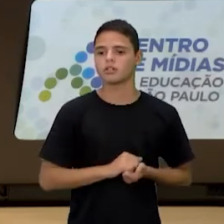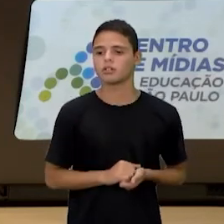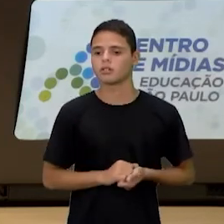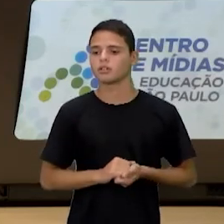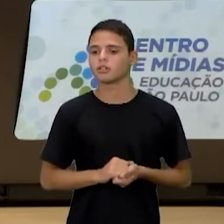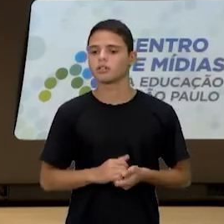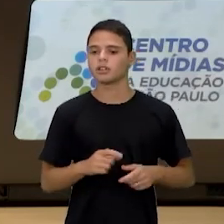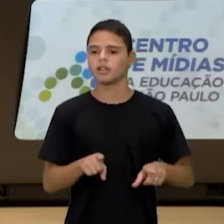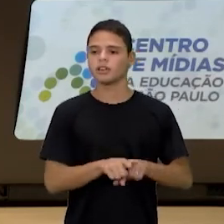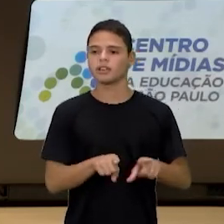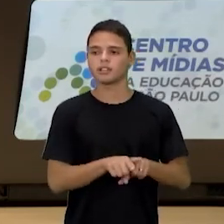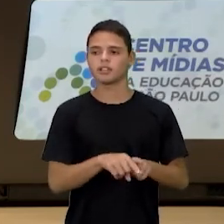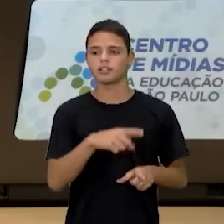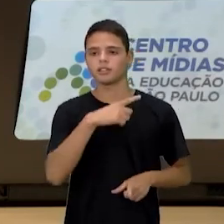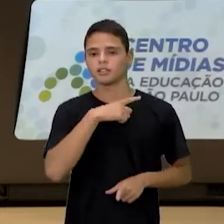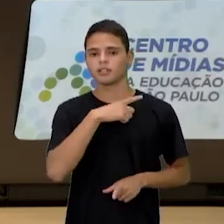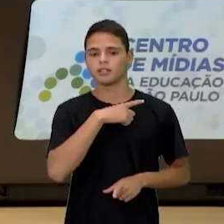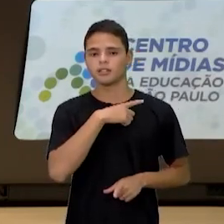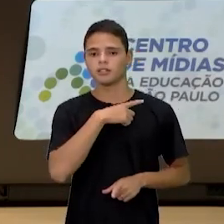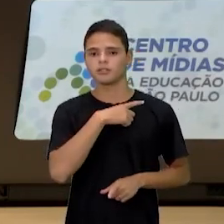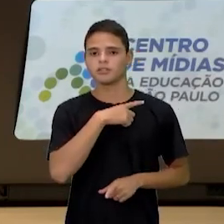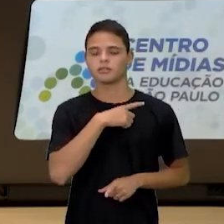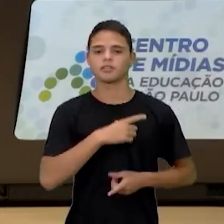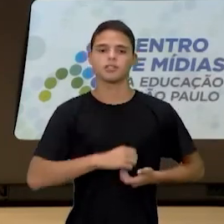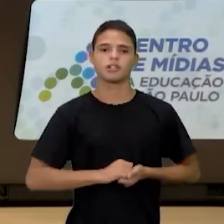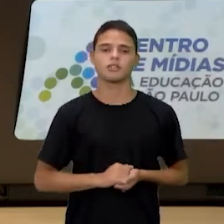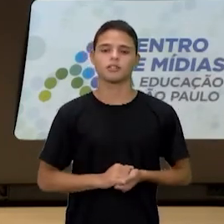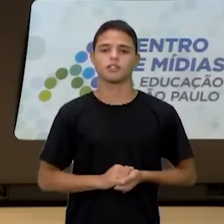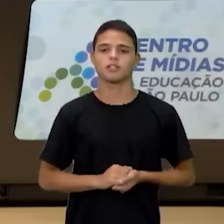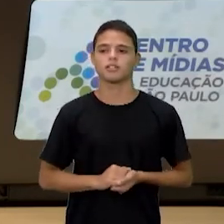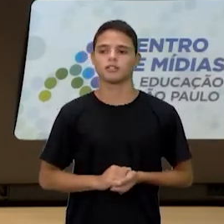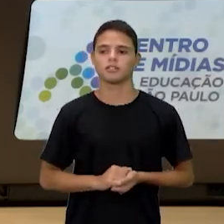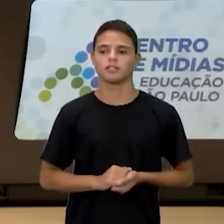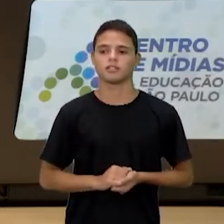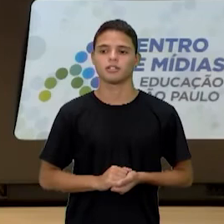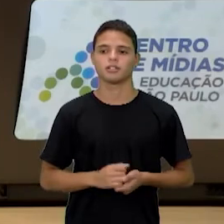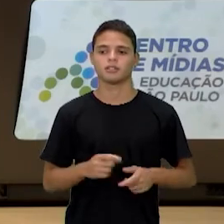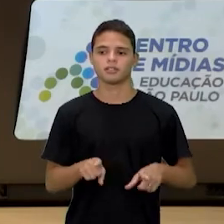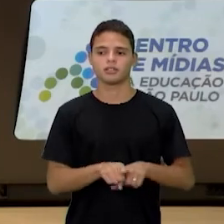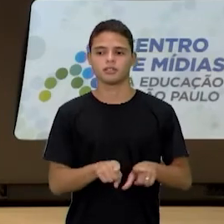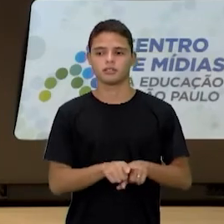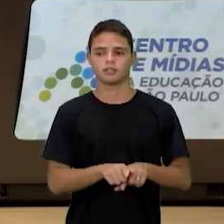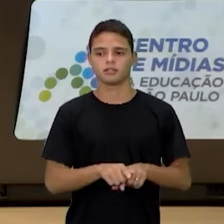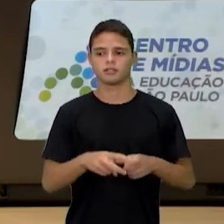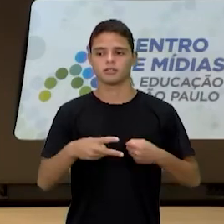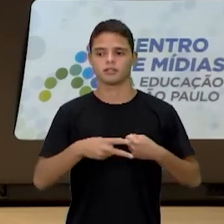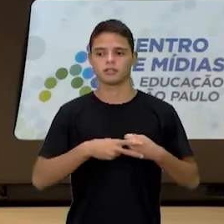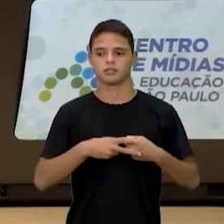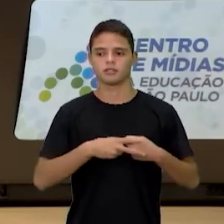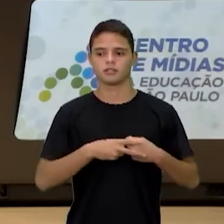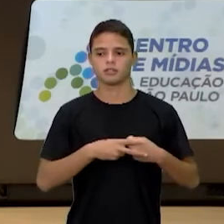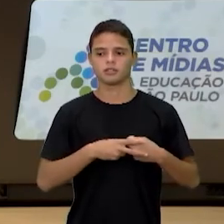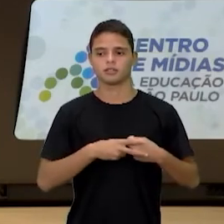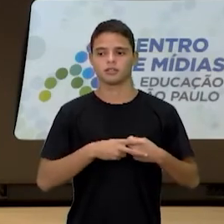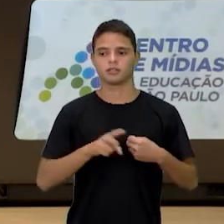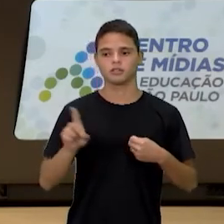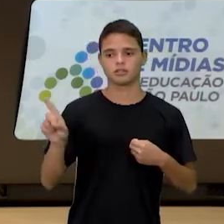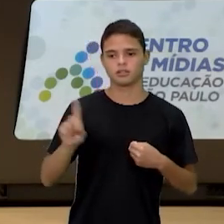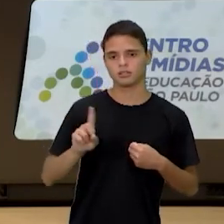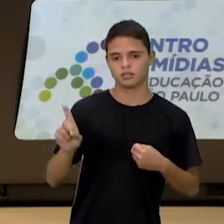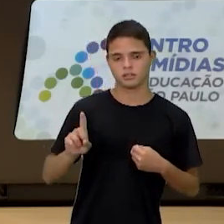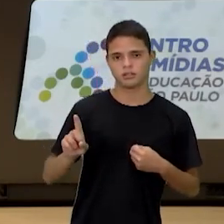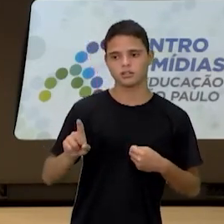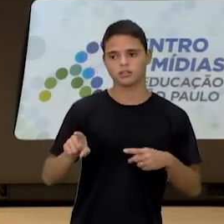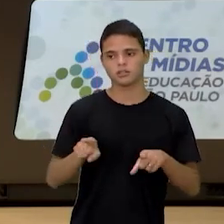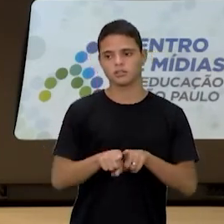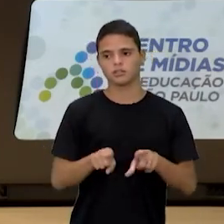Sim. Como nós falamos lá no primeiro. Então, a gente tem lá uma linguagem verbal e não verbal, mexer ali com as emoções, Sim. isso é